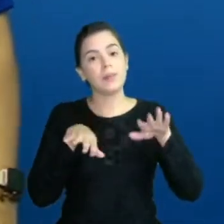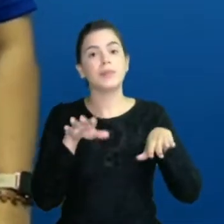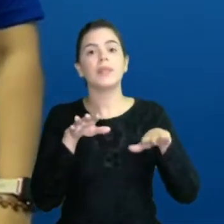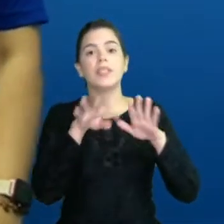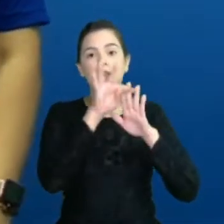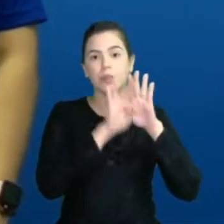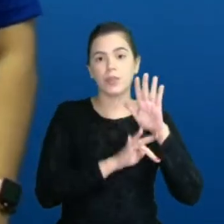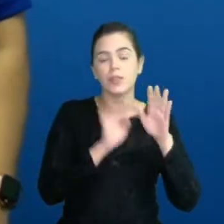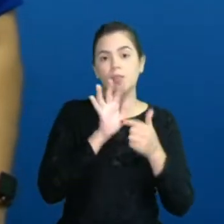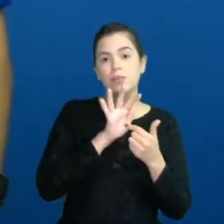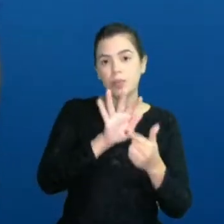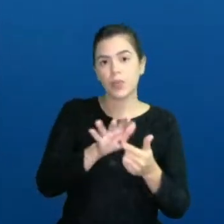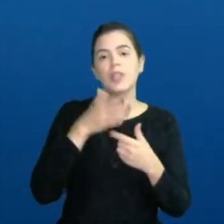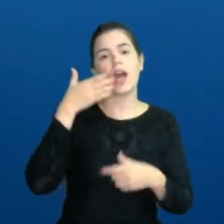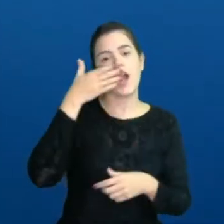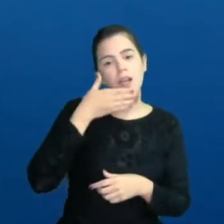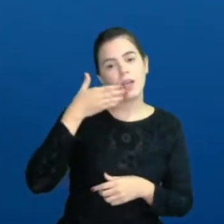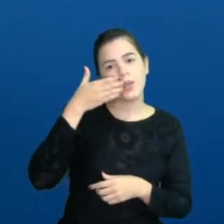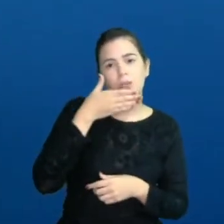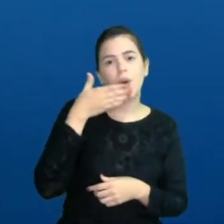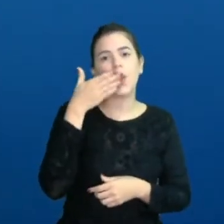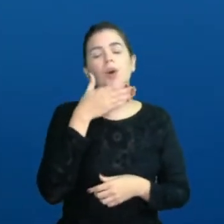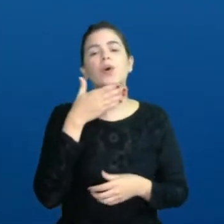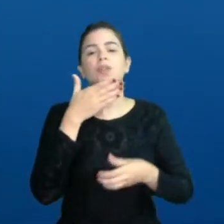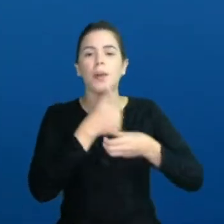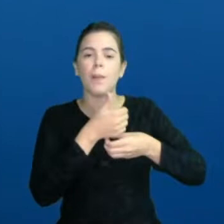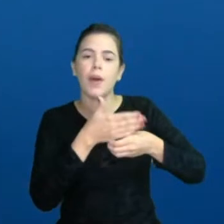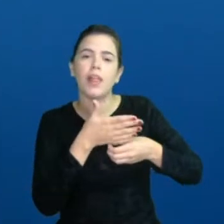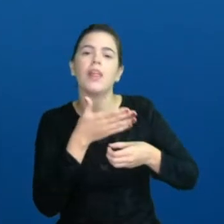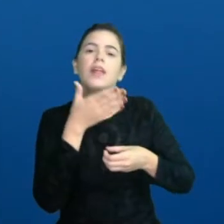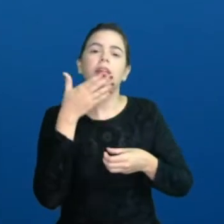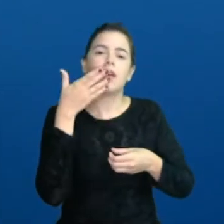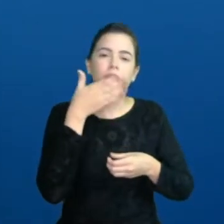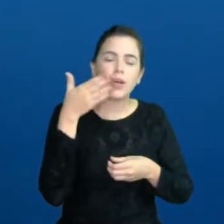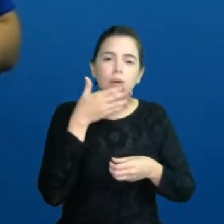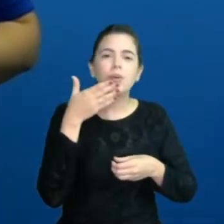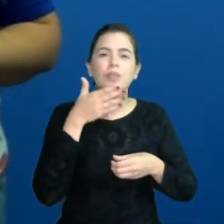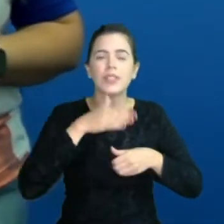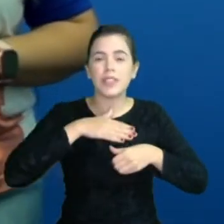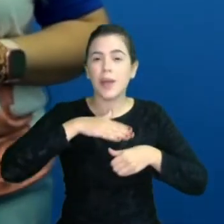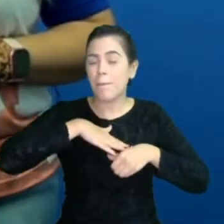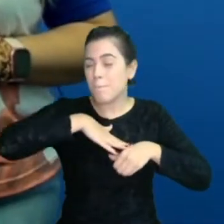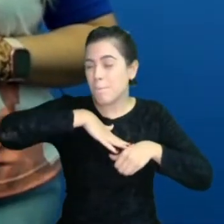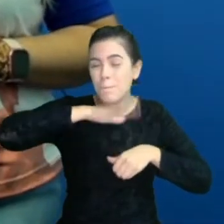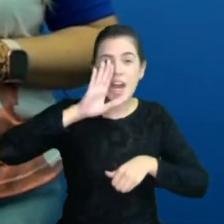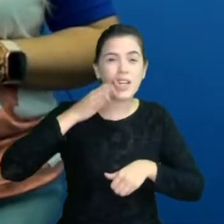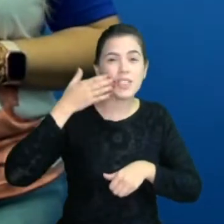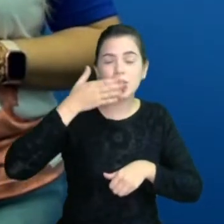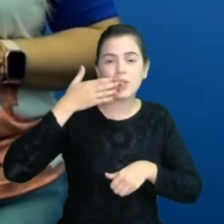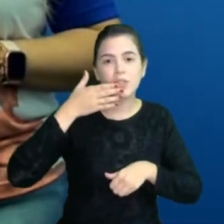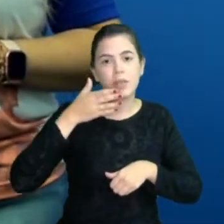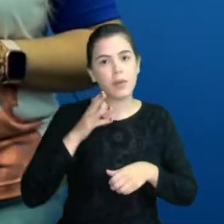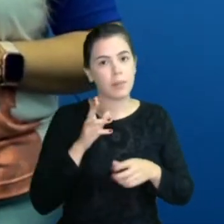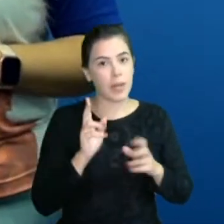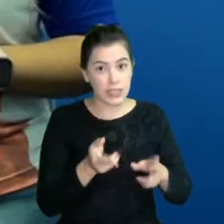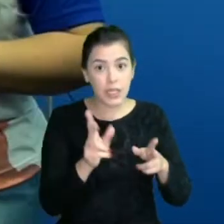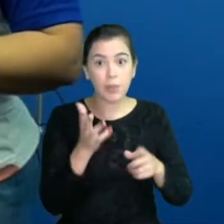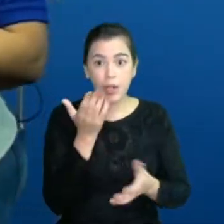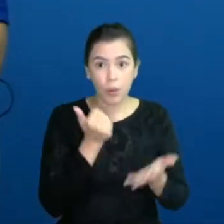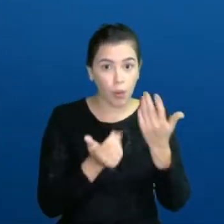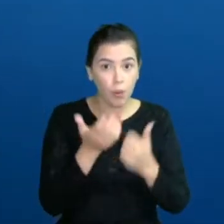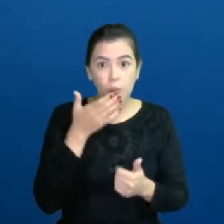pra gente do doce, que o doce de batata doce é mais doce, a gente nem sempre pode comer doce,